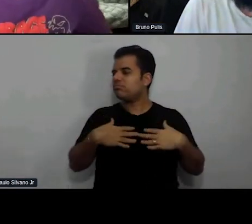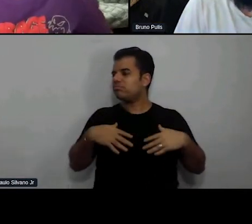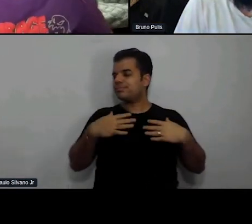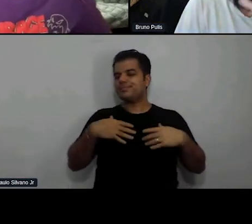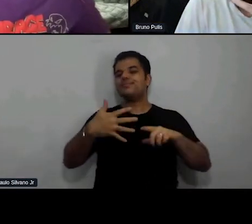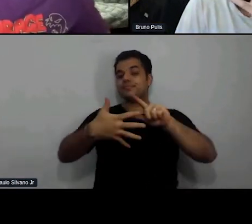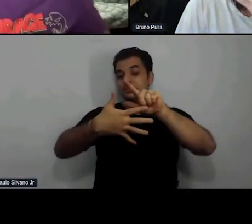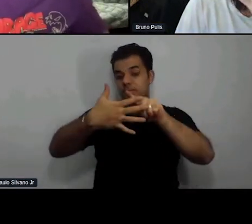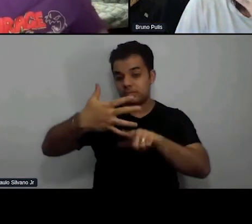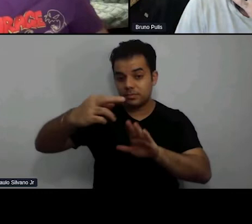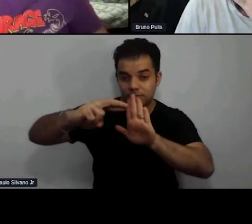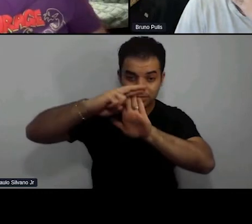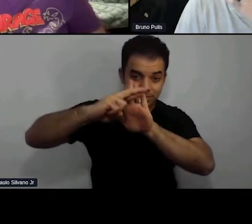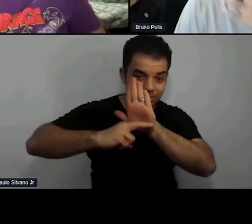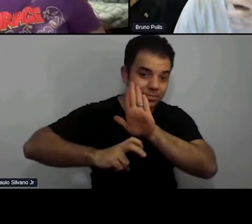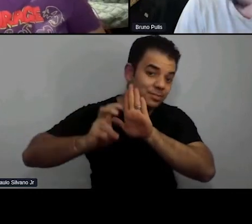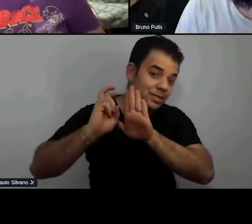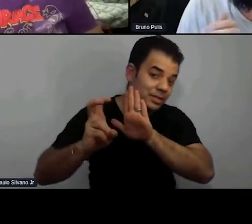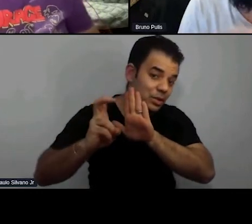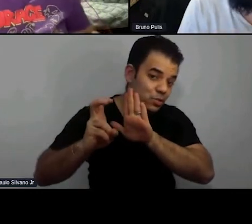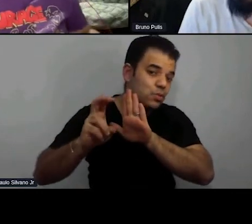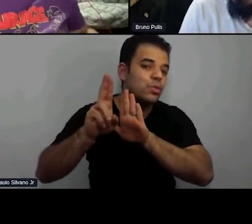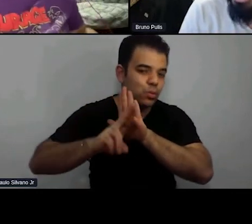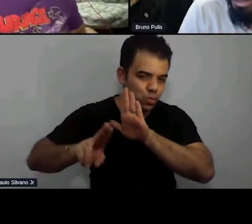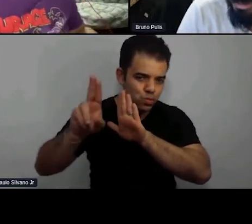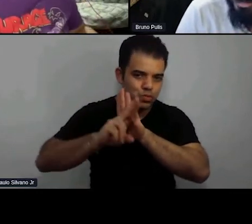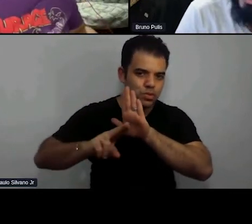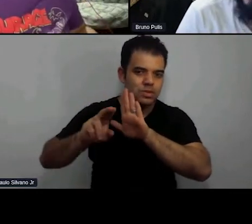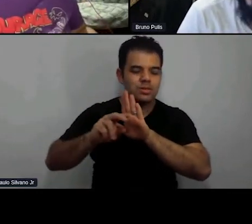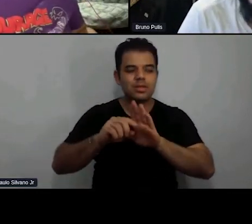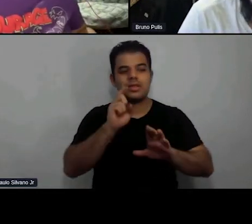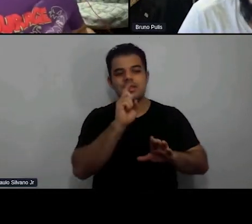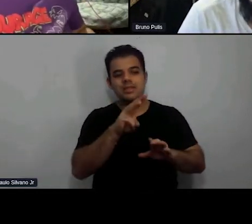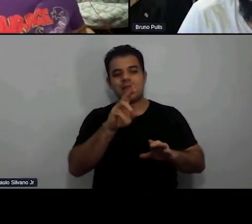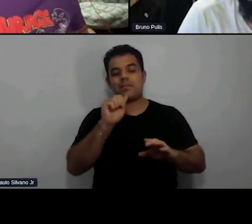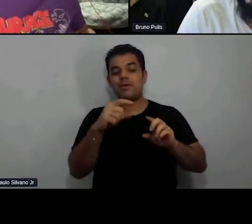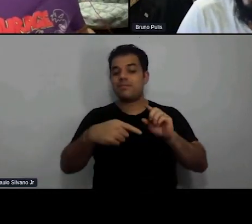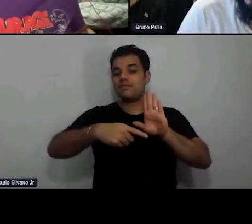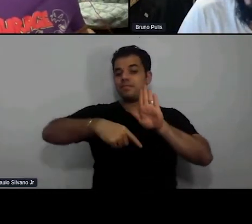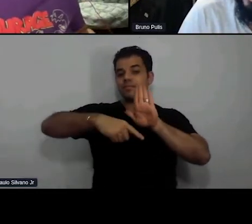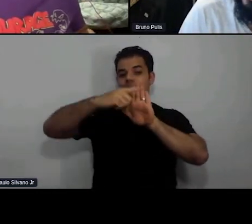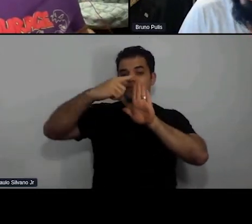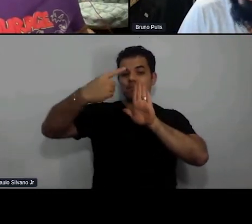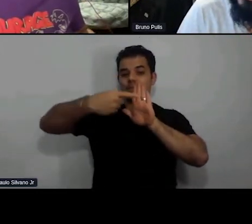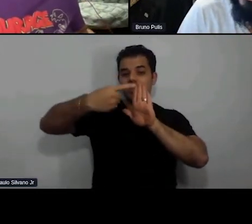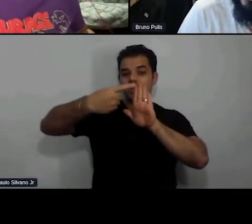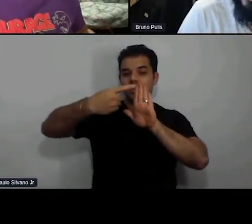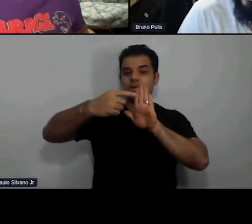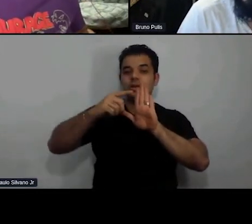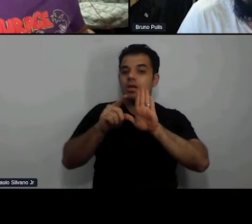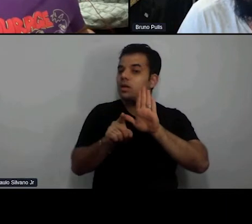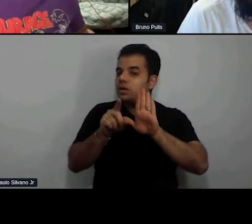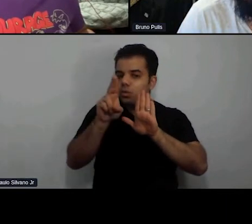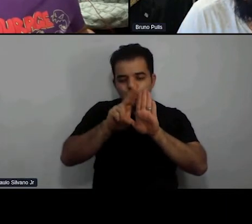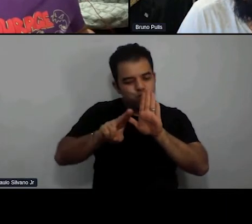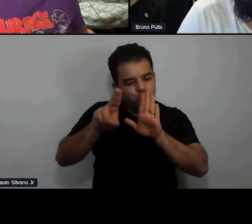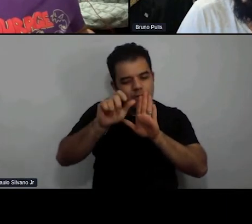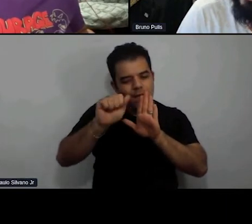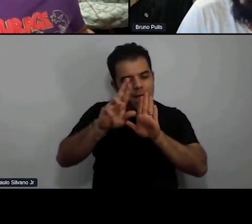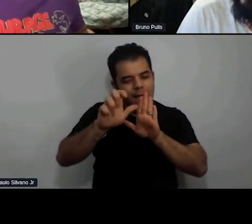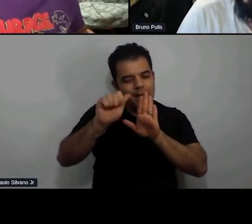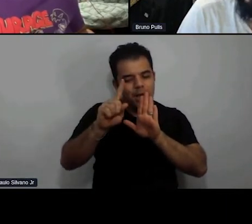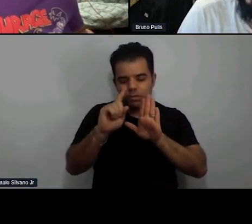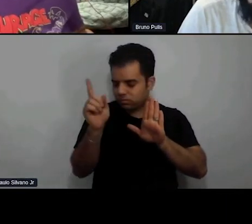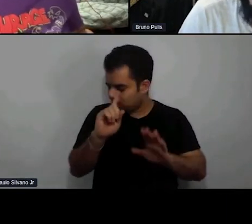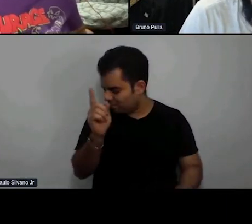regras do uso do WI área, né? A primeira delas é não usar área.